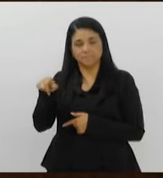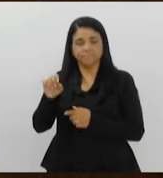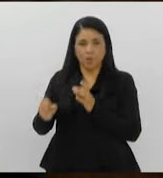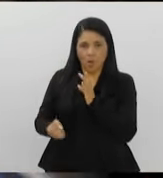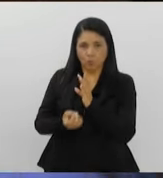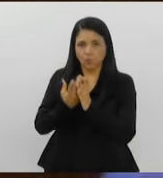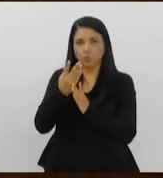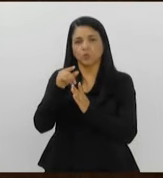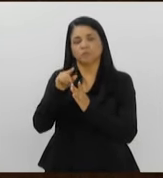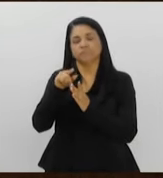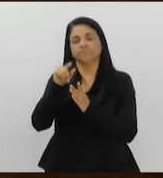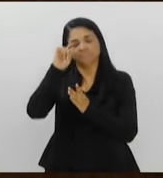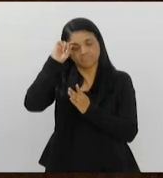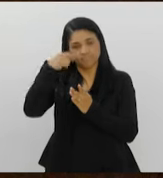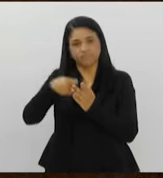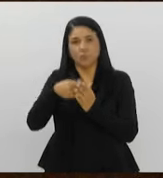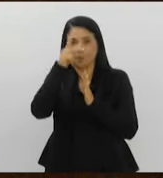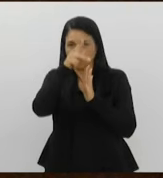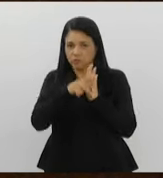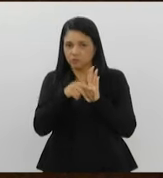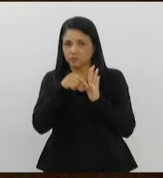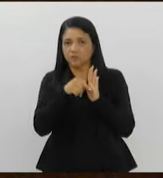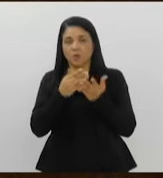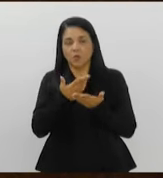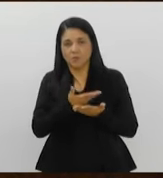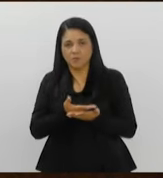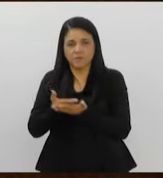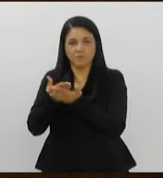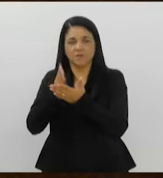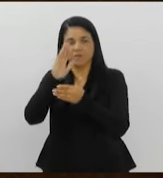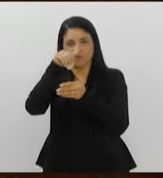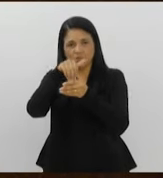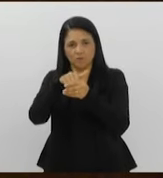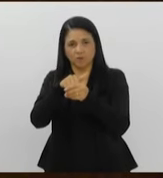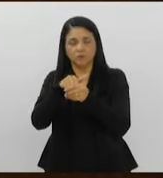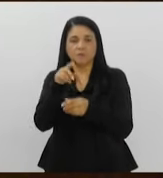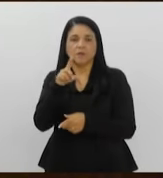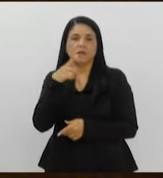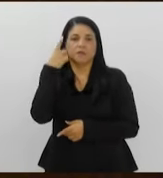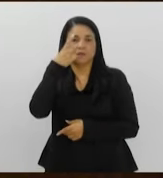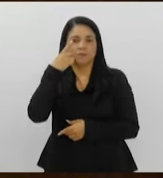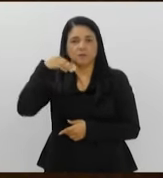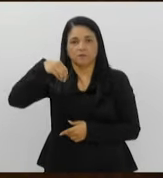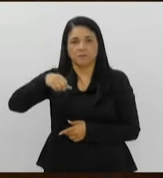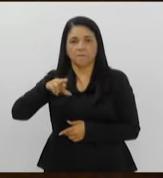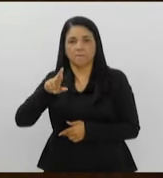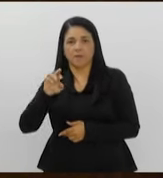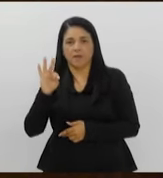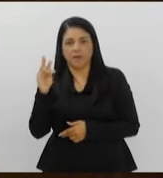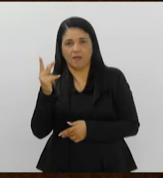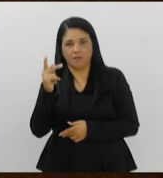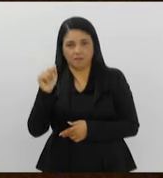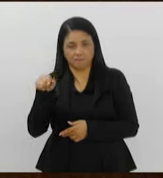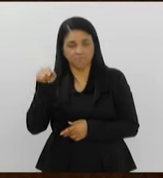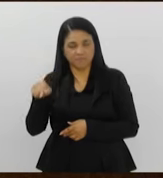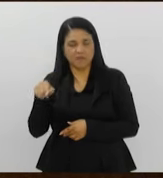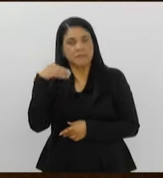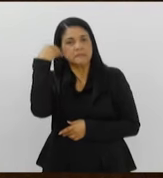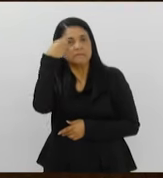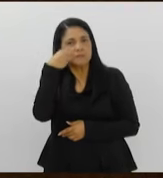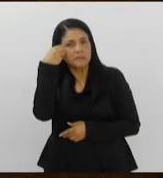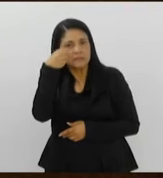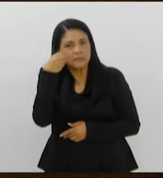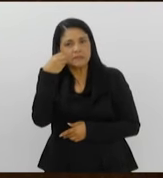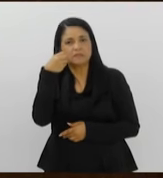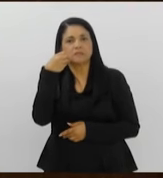do projeto, mas eu encaminho meu voto para a deputada Marta Rocha, pela sua grande experiência.